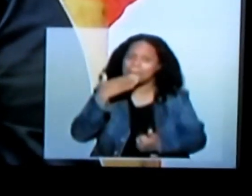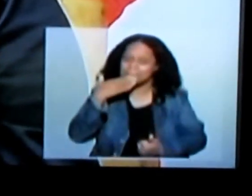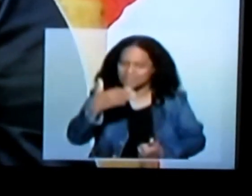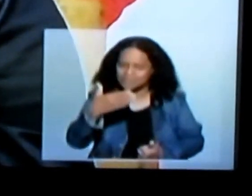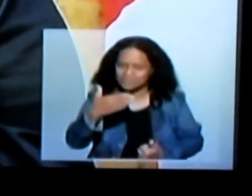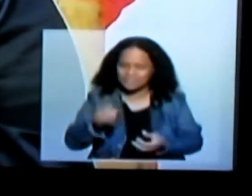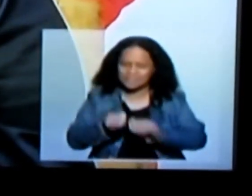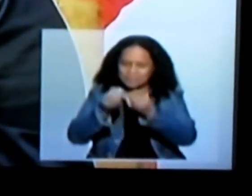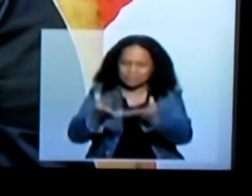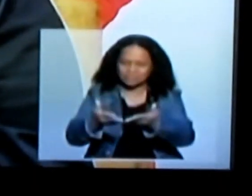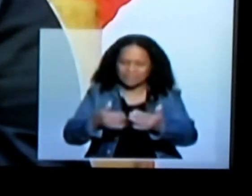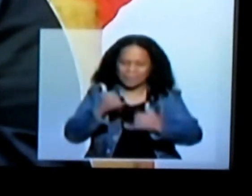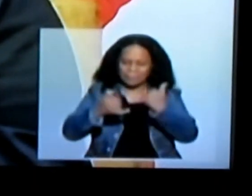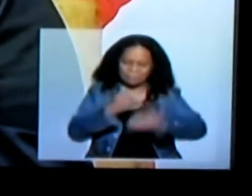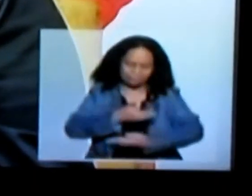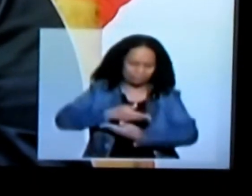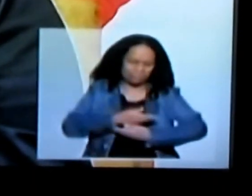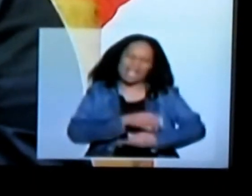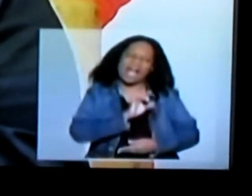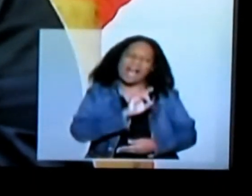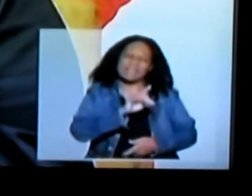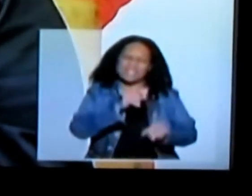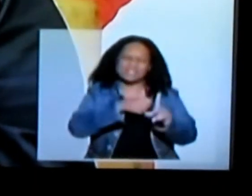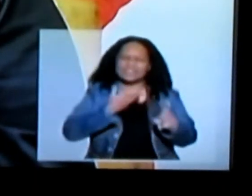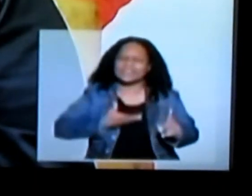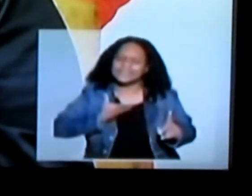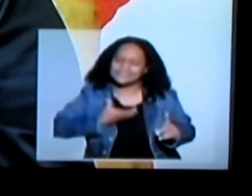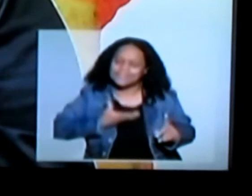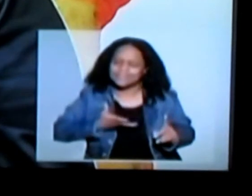ele dava. Né? Boneca pode ser que passe, Natal, Papai Noel.